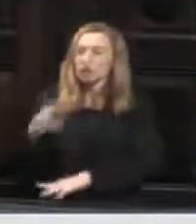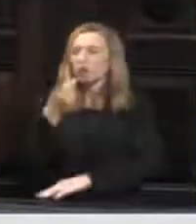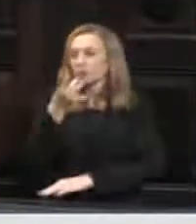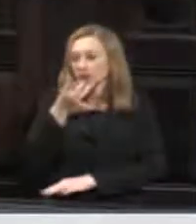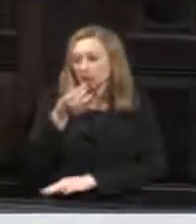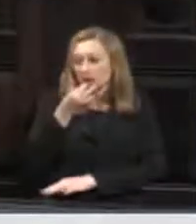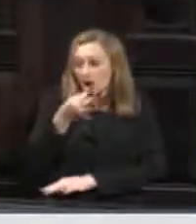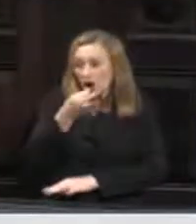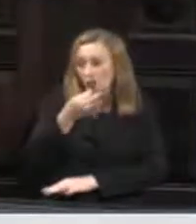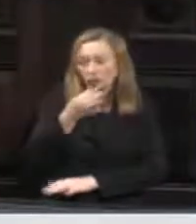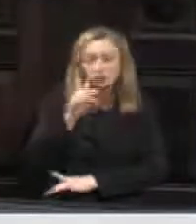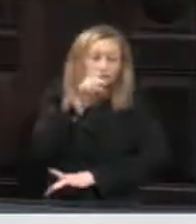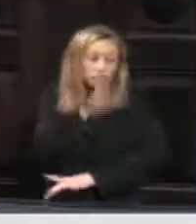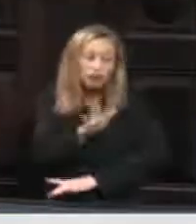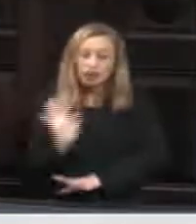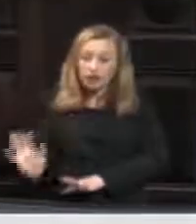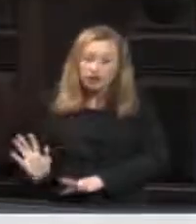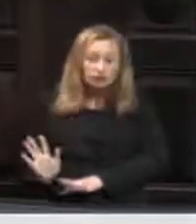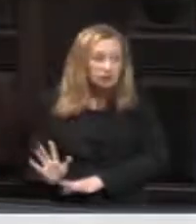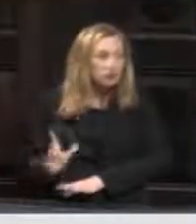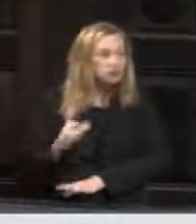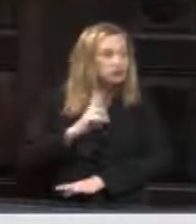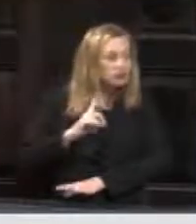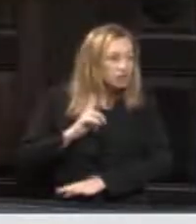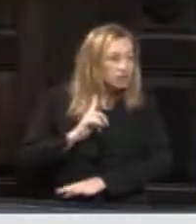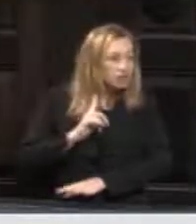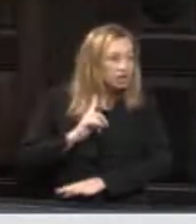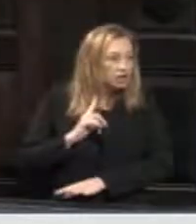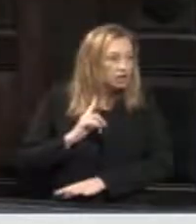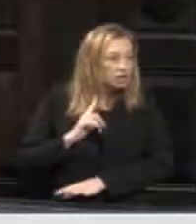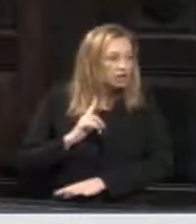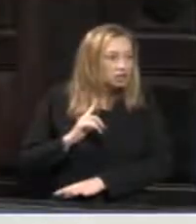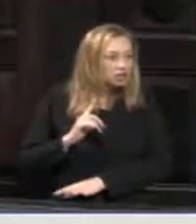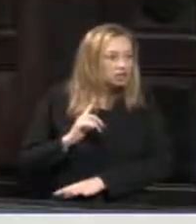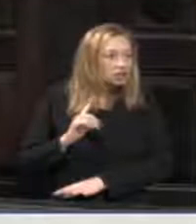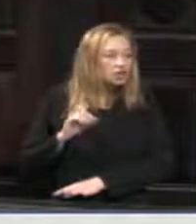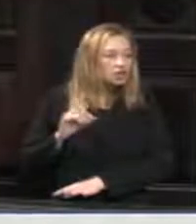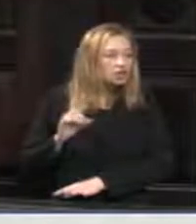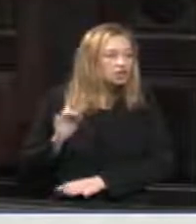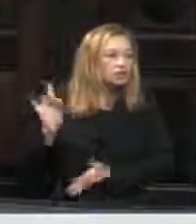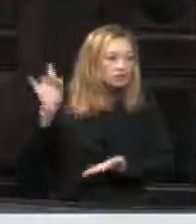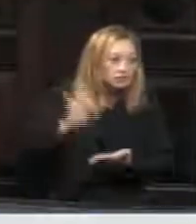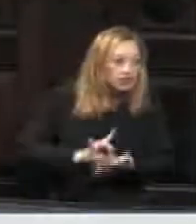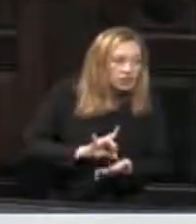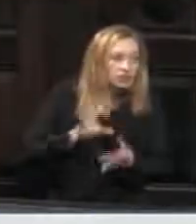partido. Tem autênticos sociais-democratas